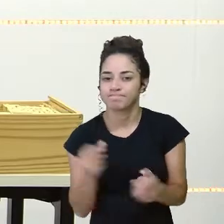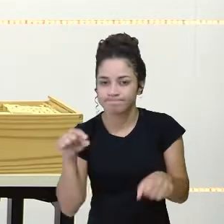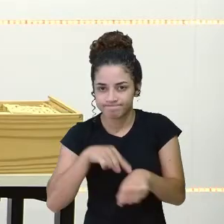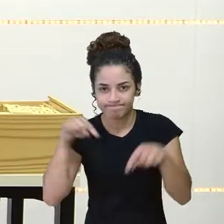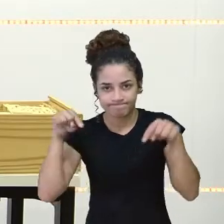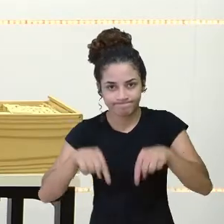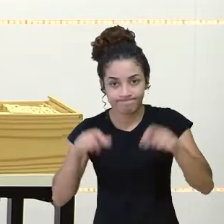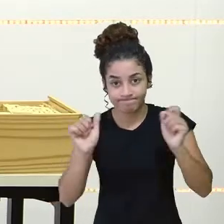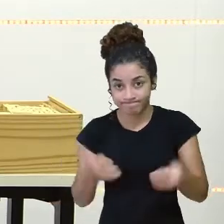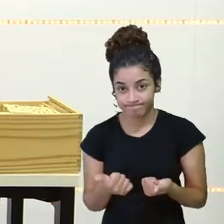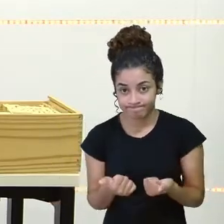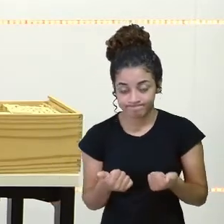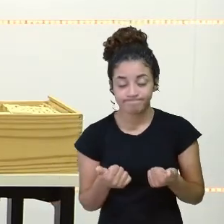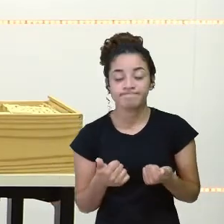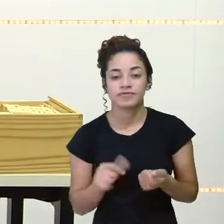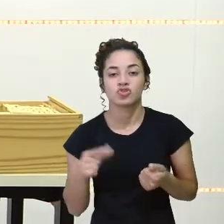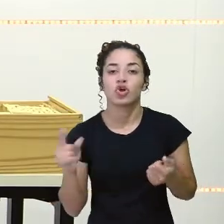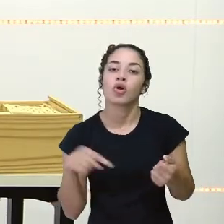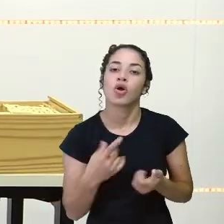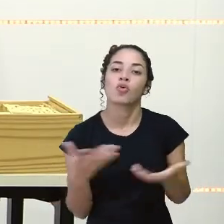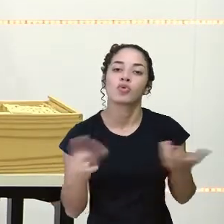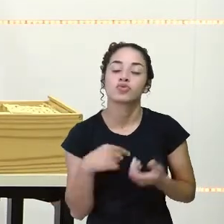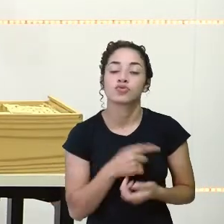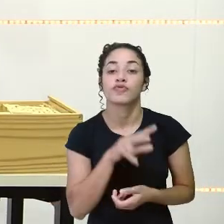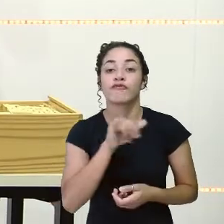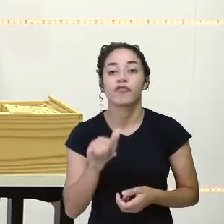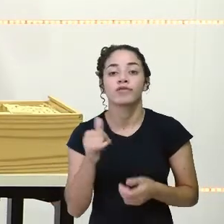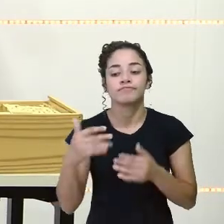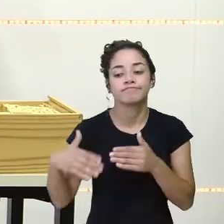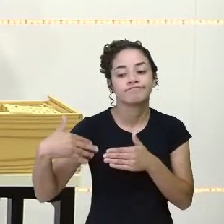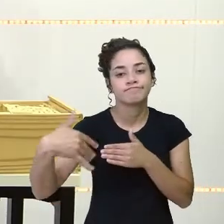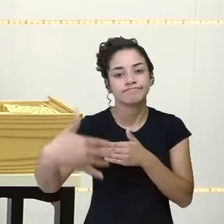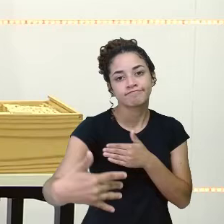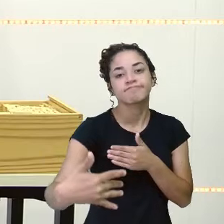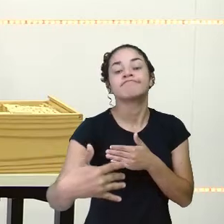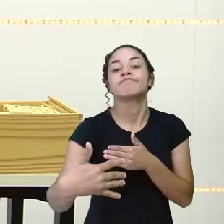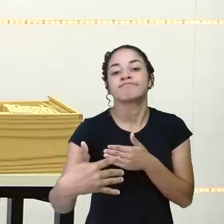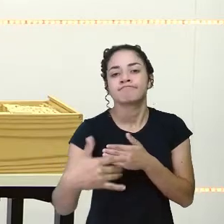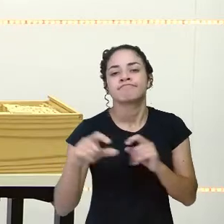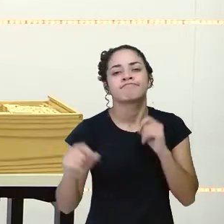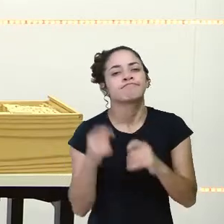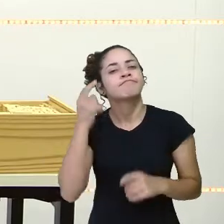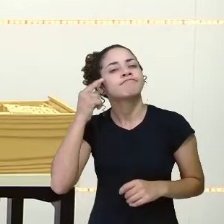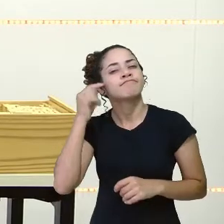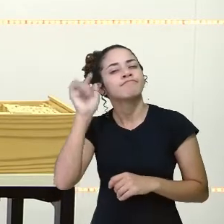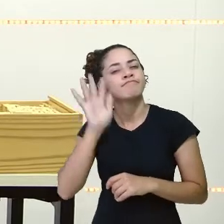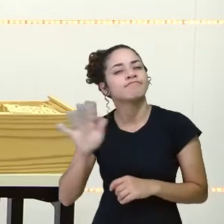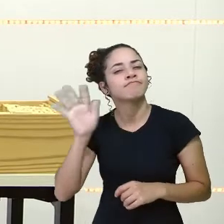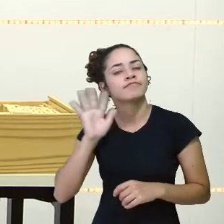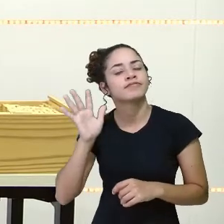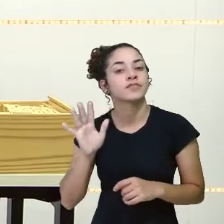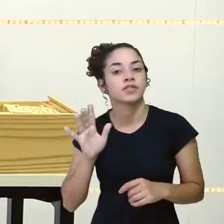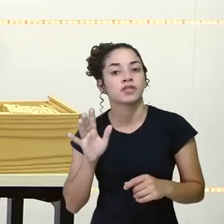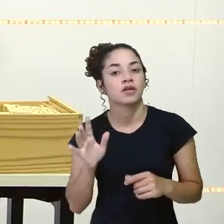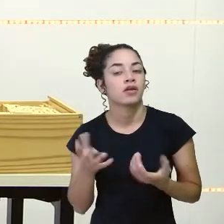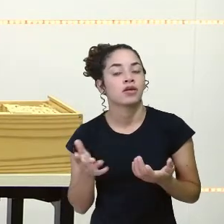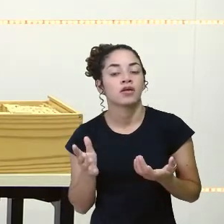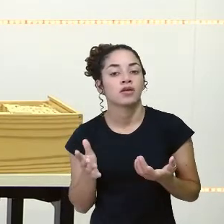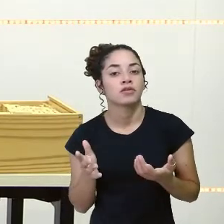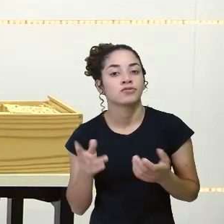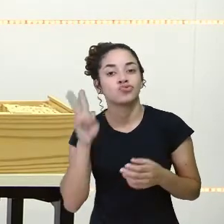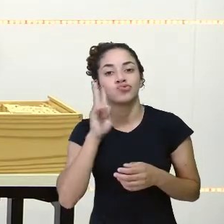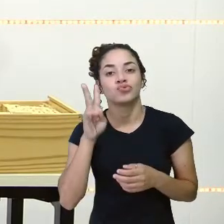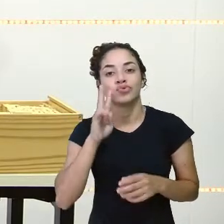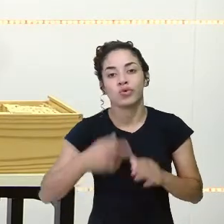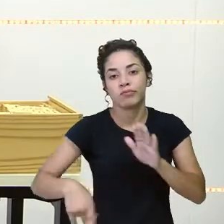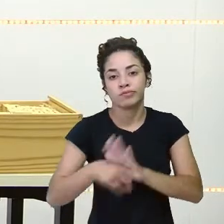leitura, tá certo? A gente agora vai seguir para pensarmos a respeito das